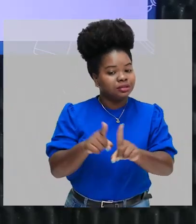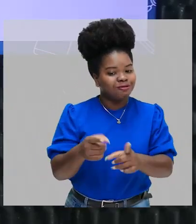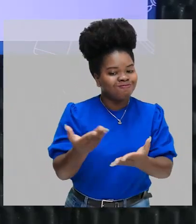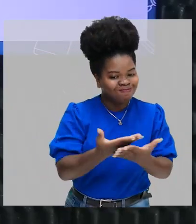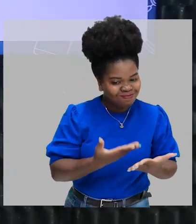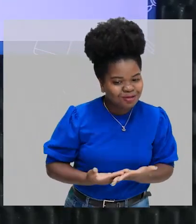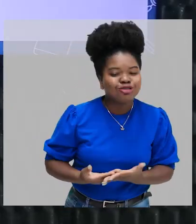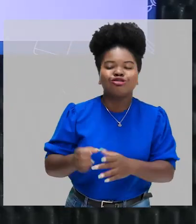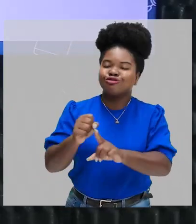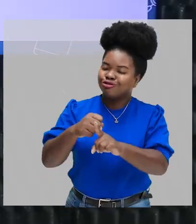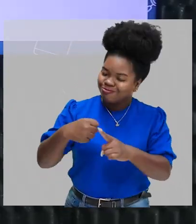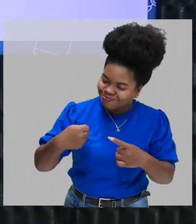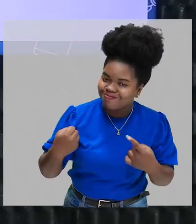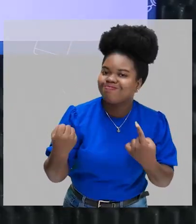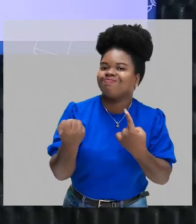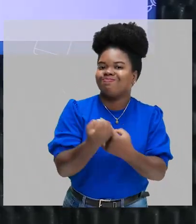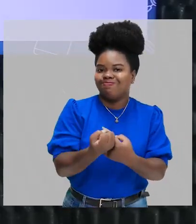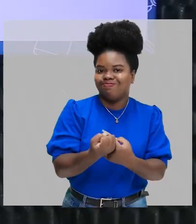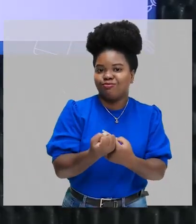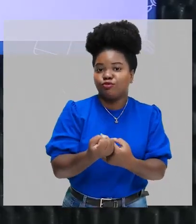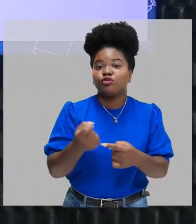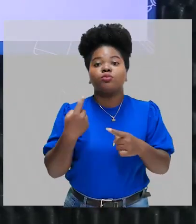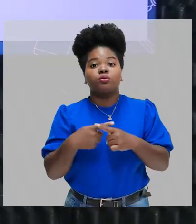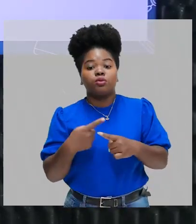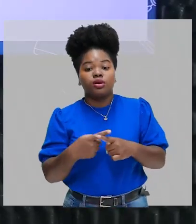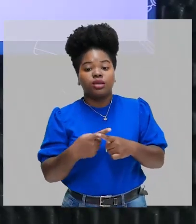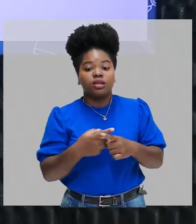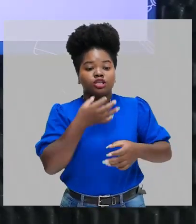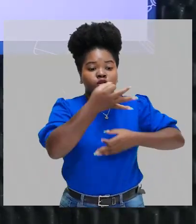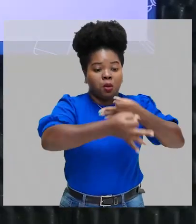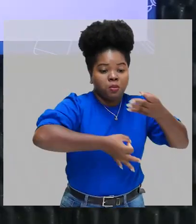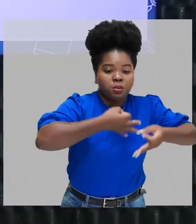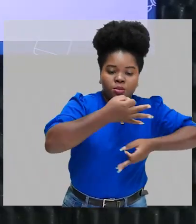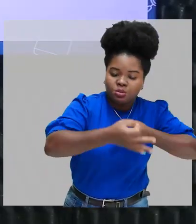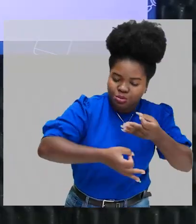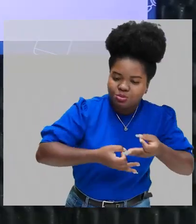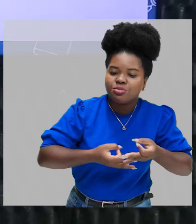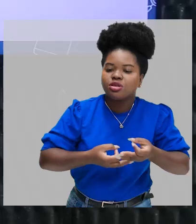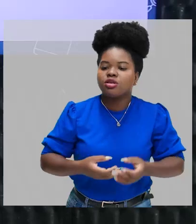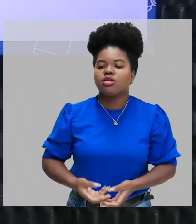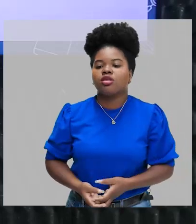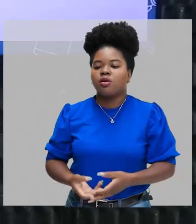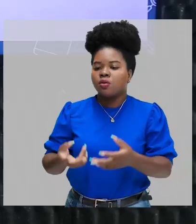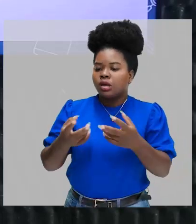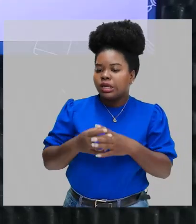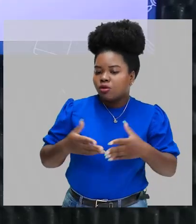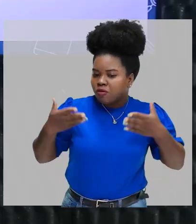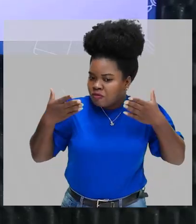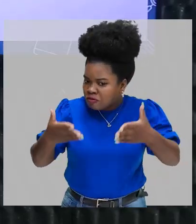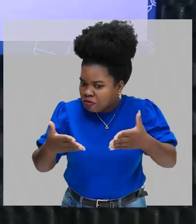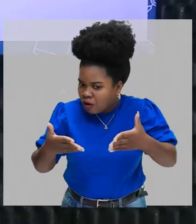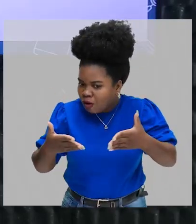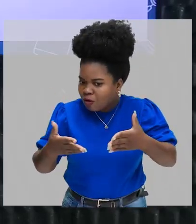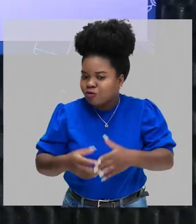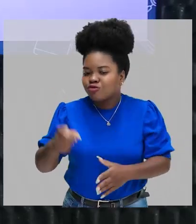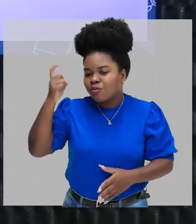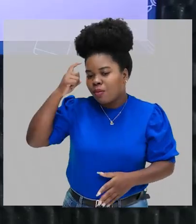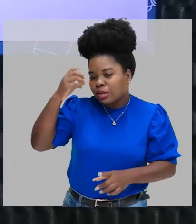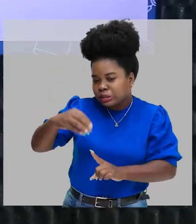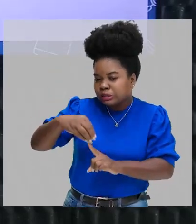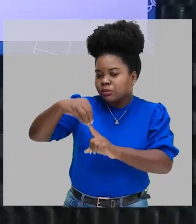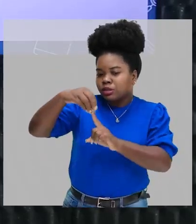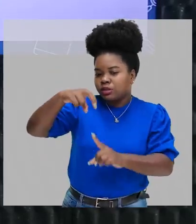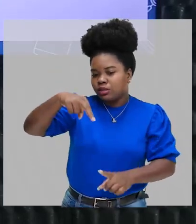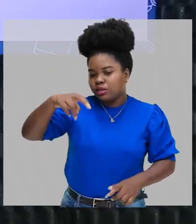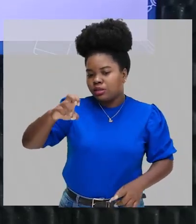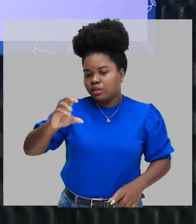estudado pela sociologia, devido à sua crítica acerca do pensamento único, acerca do pensamento